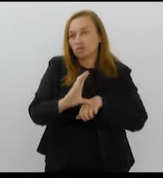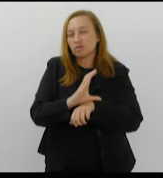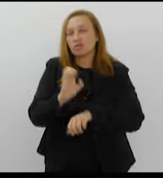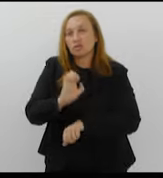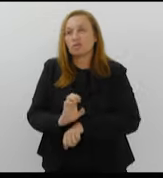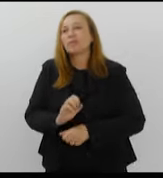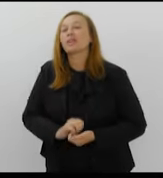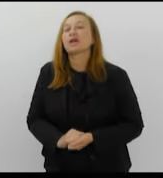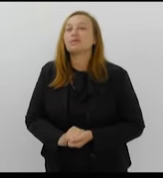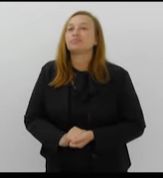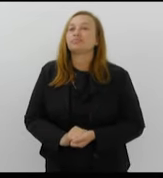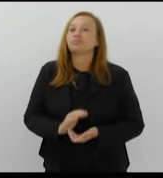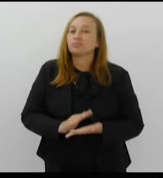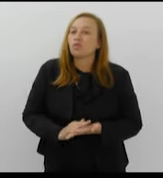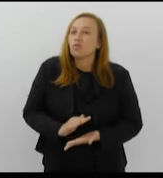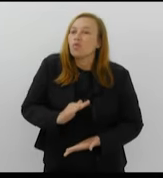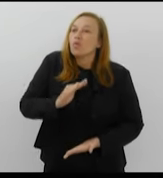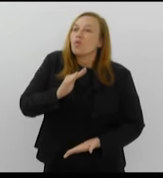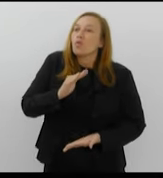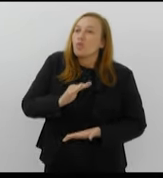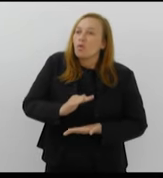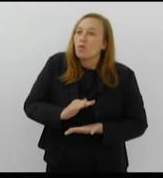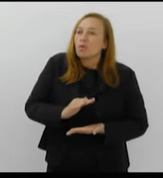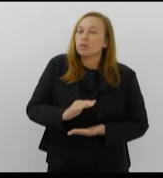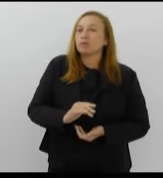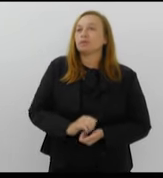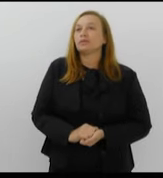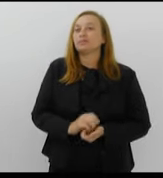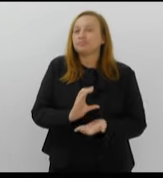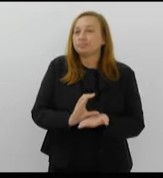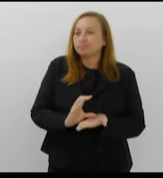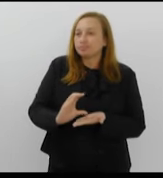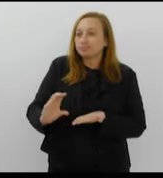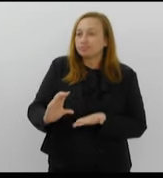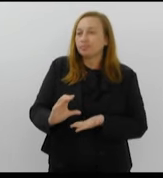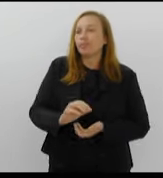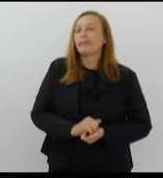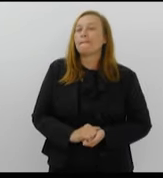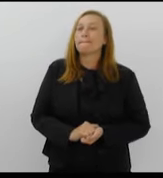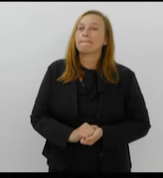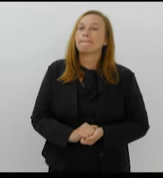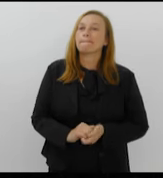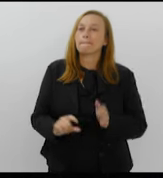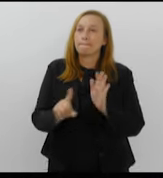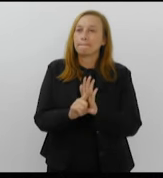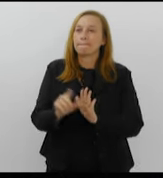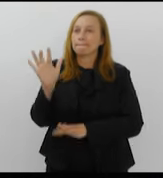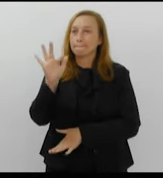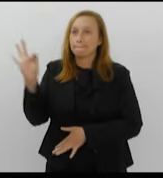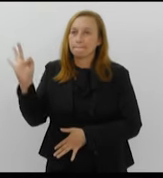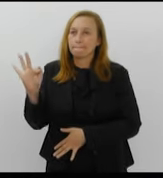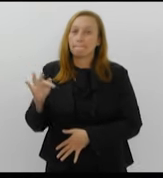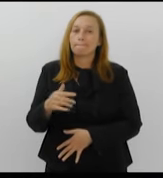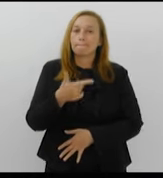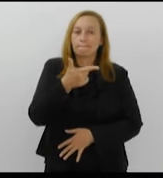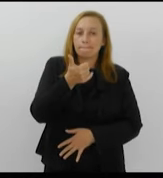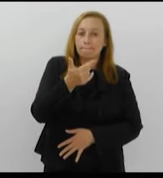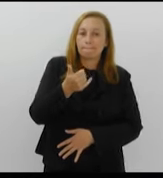e volumosos recursos, com destinação muito específica destinada pela Lei Federal